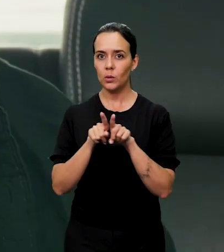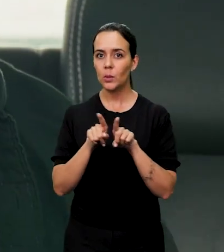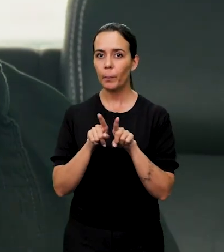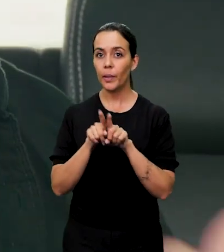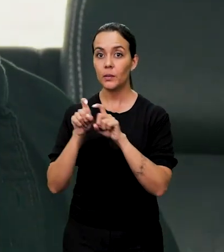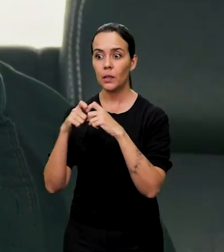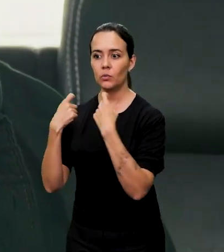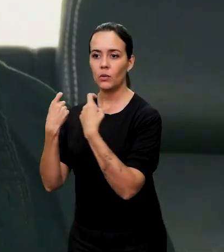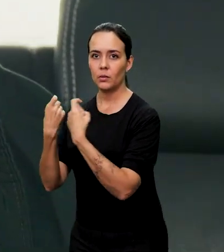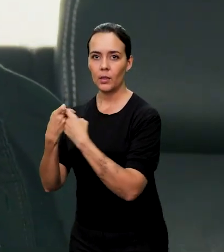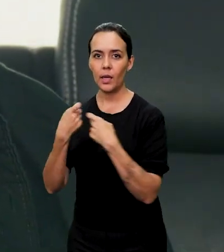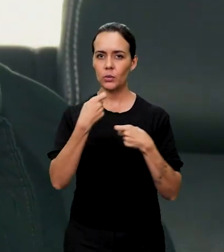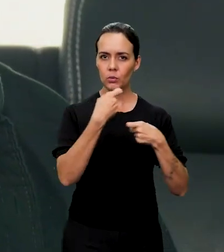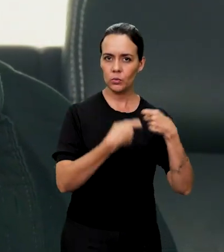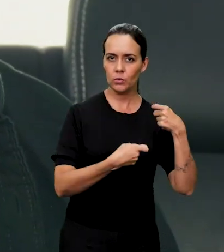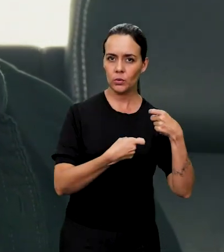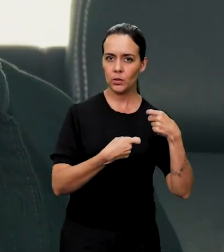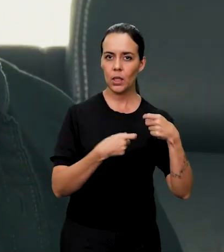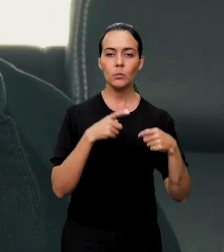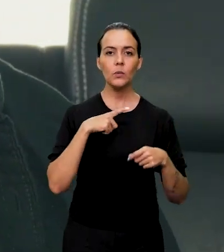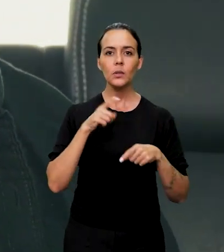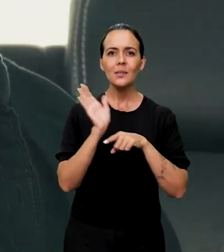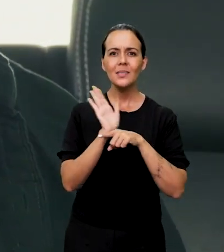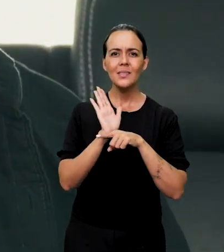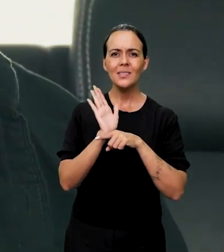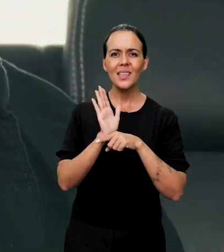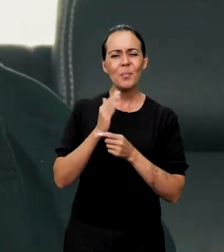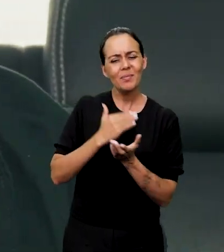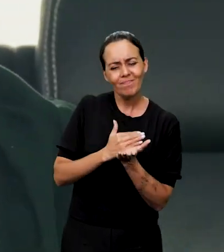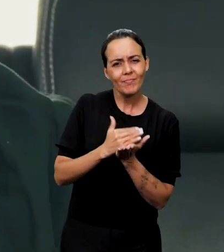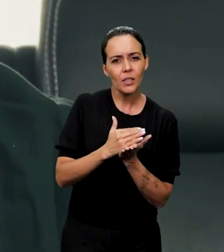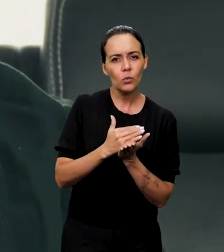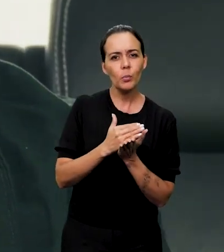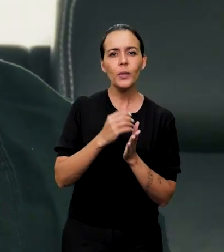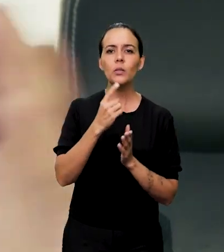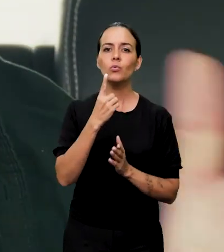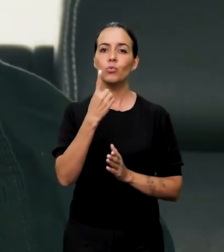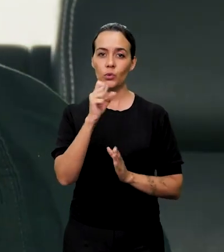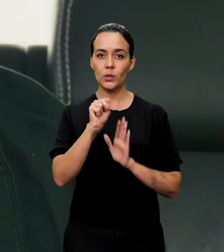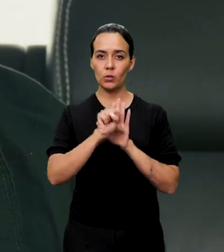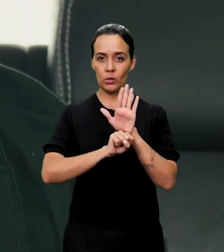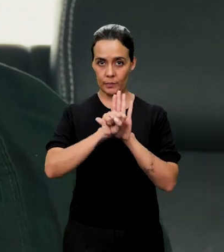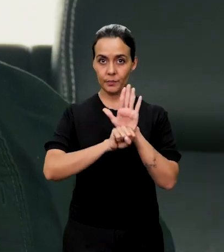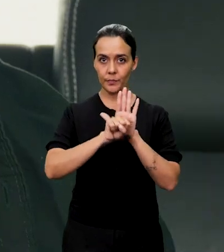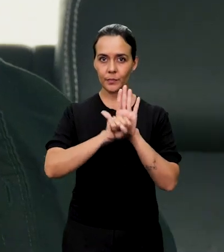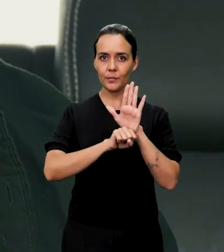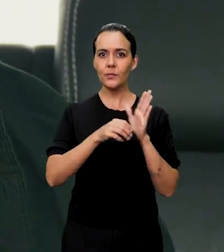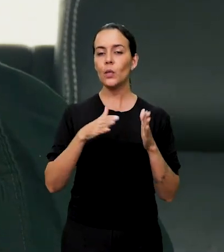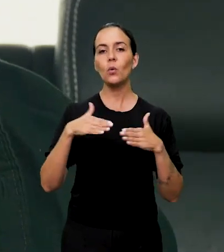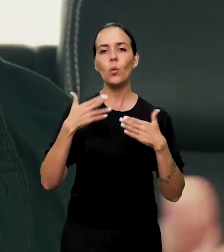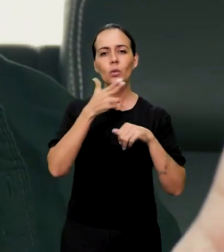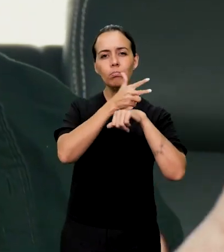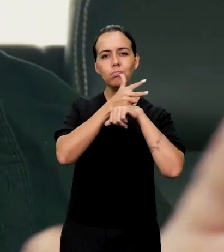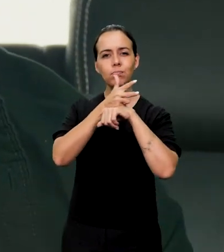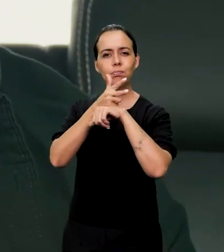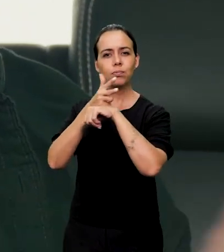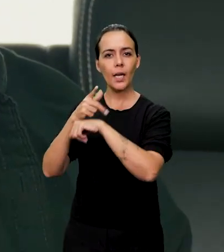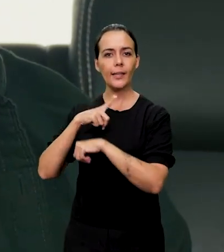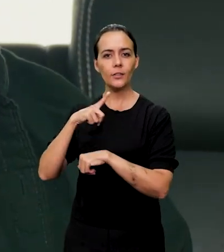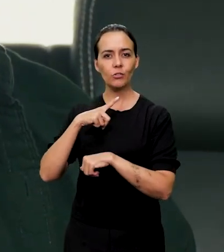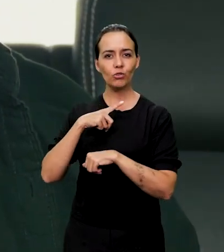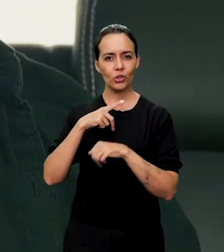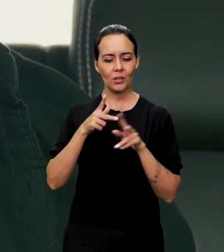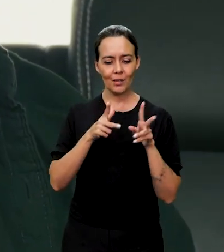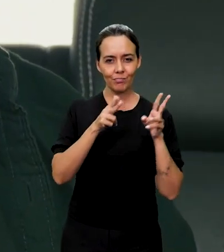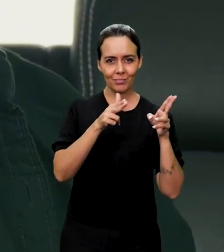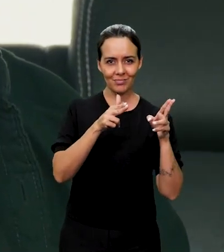a sexualidade, o sexo, ele está no cinema desde que o cinema é cinema, né? Ali no século XIX, nas primeiras projeções, quando você tinha vários